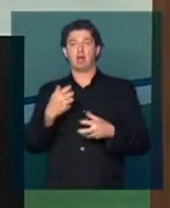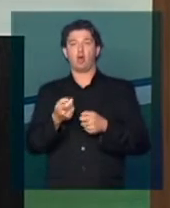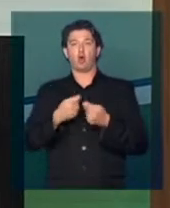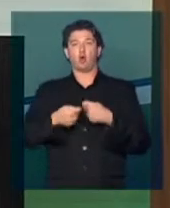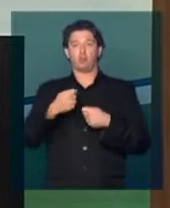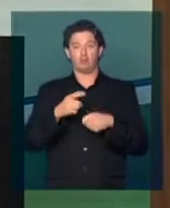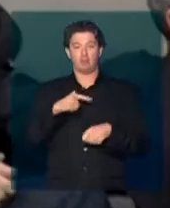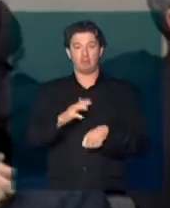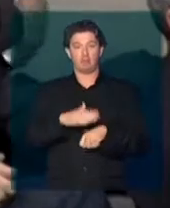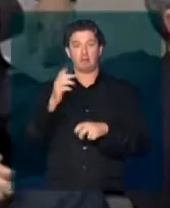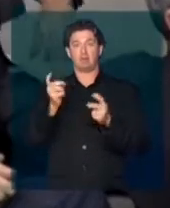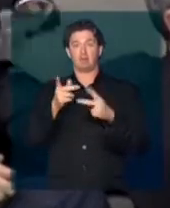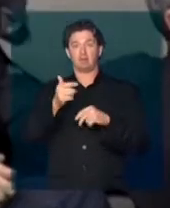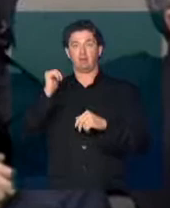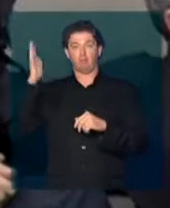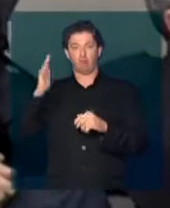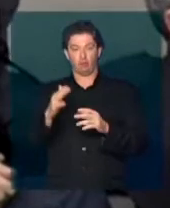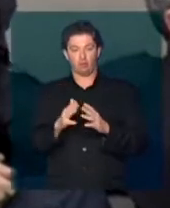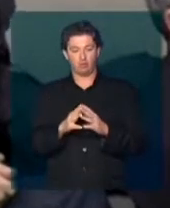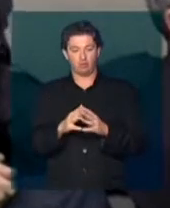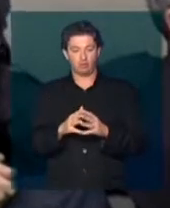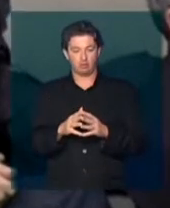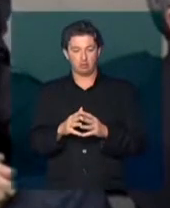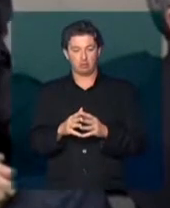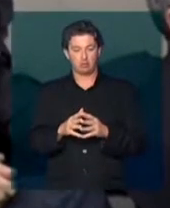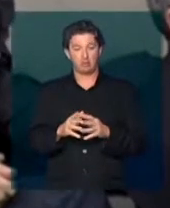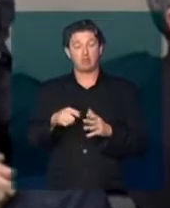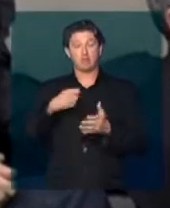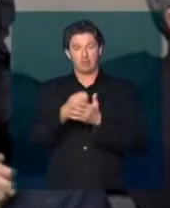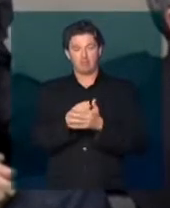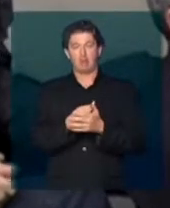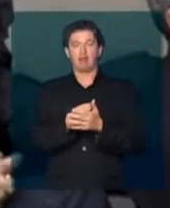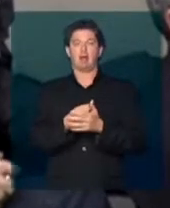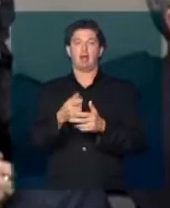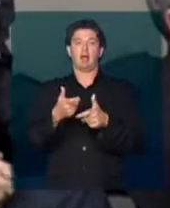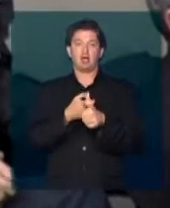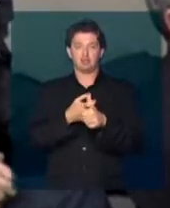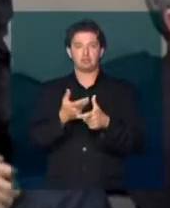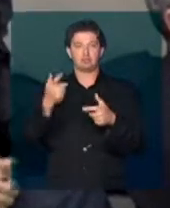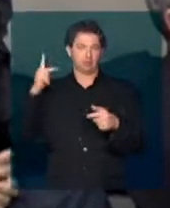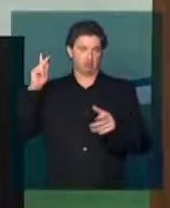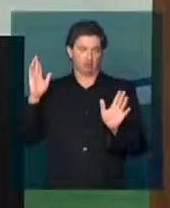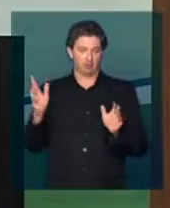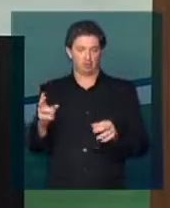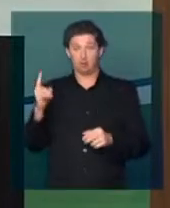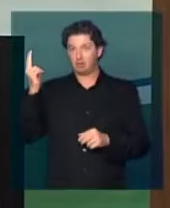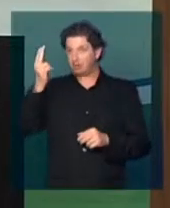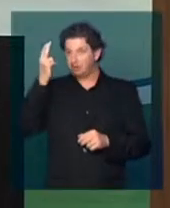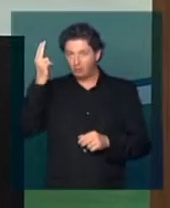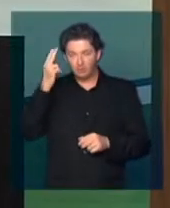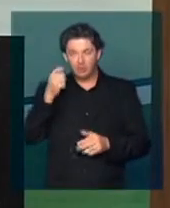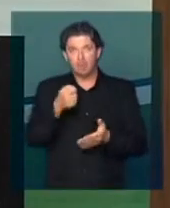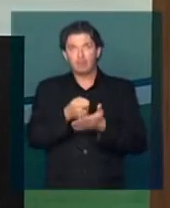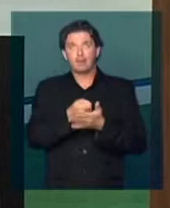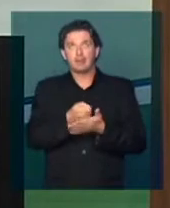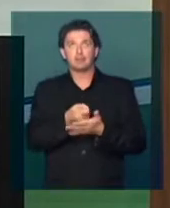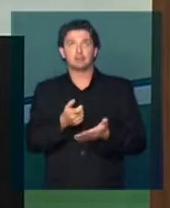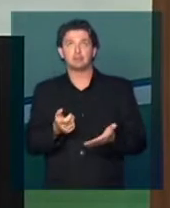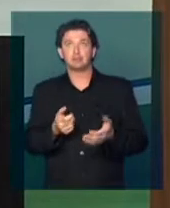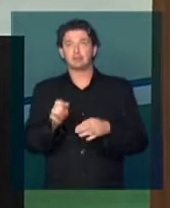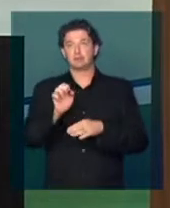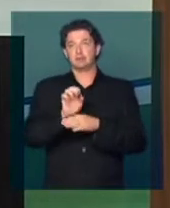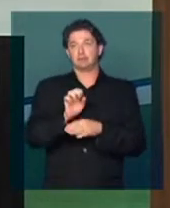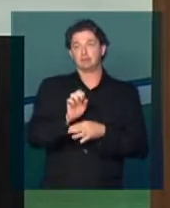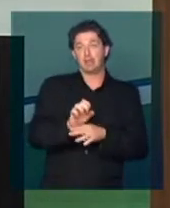comercial, ter mais exportações e ter a solvência das suas contas públicas. Não dá para a gente exigir que